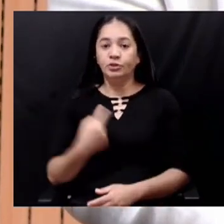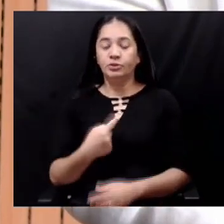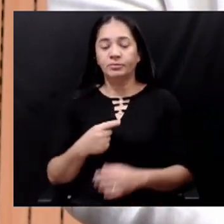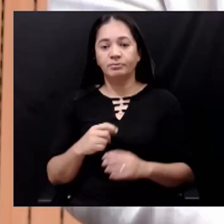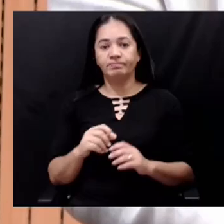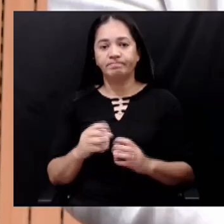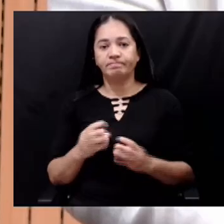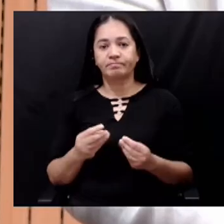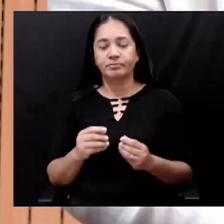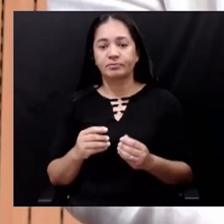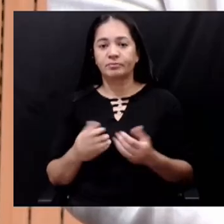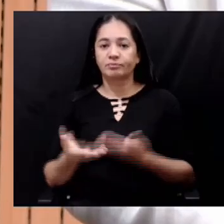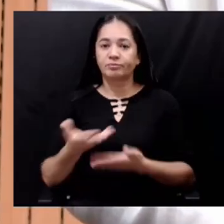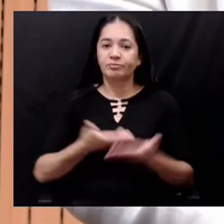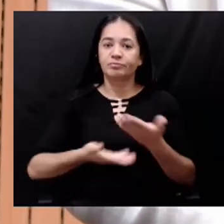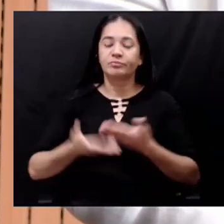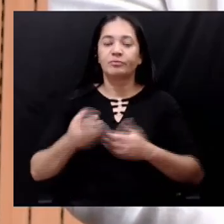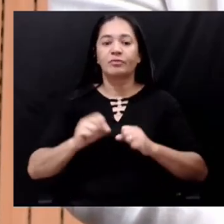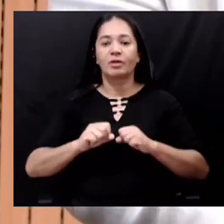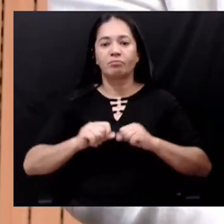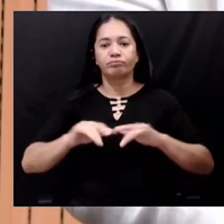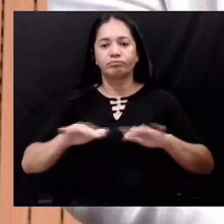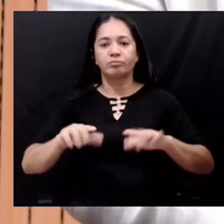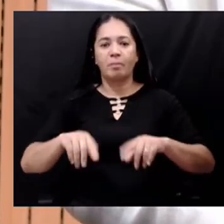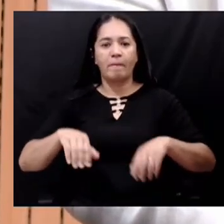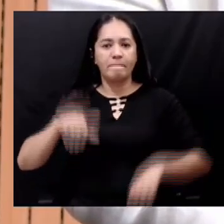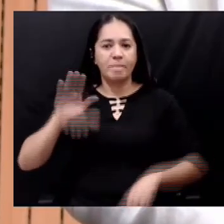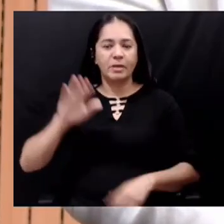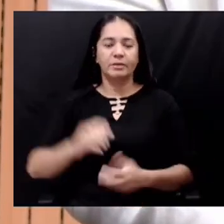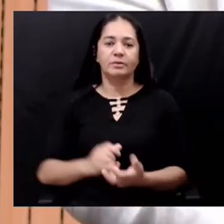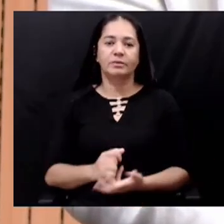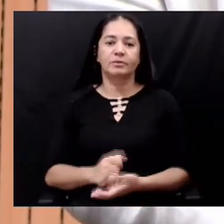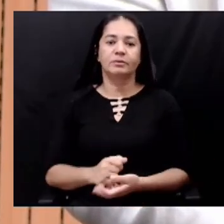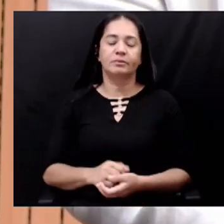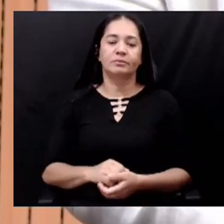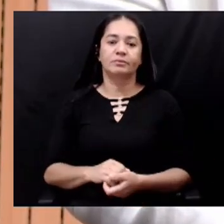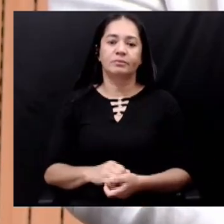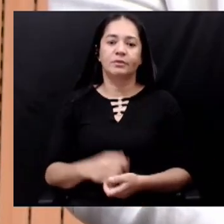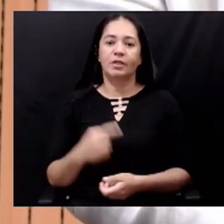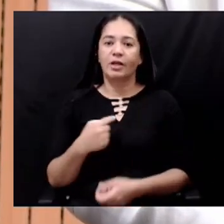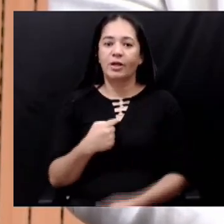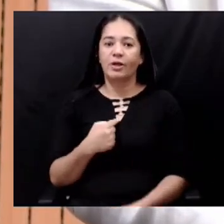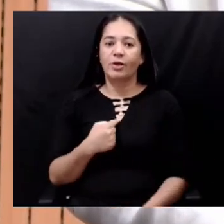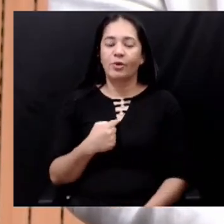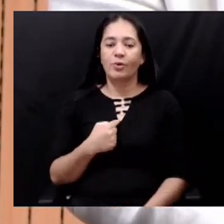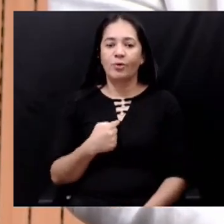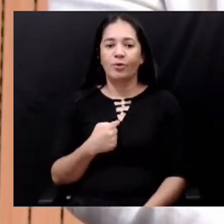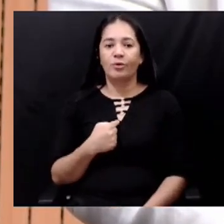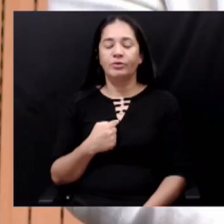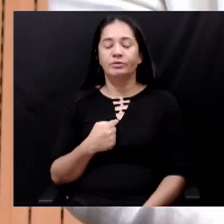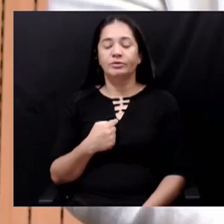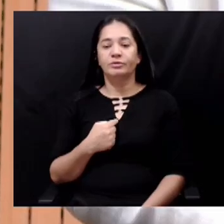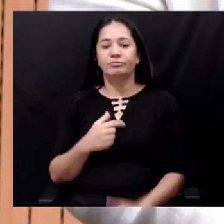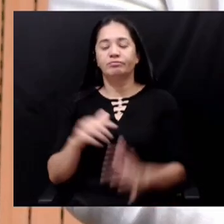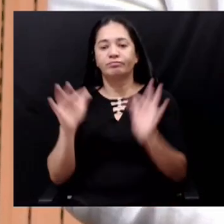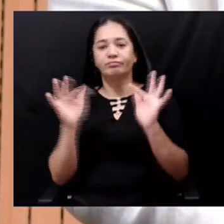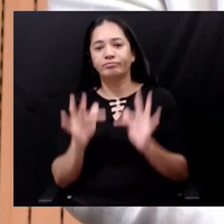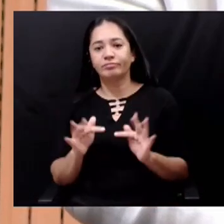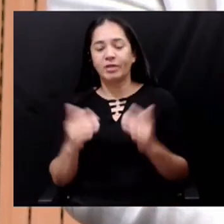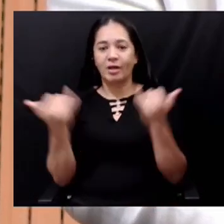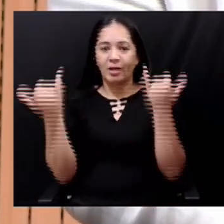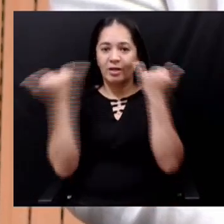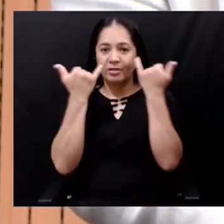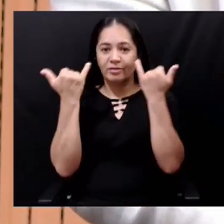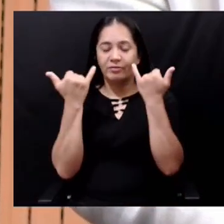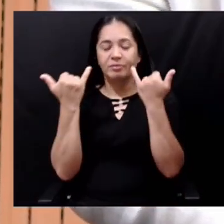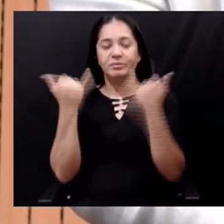mais isso, né? A gente publicitar mais isso, compartilhar mais isso. Eu fiquei bastante encantada com as informações aqui. E como o